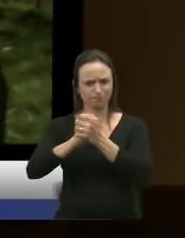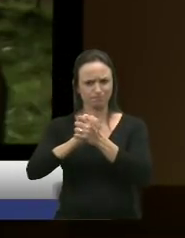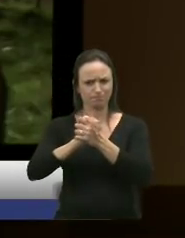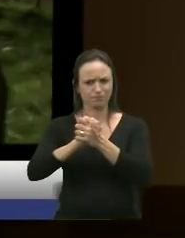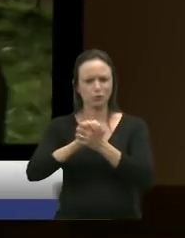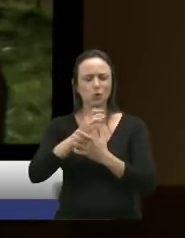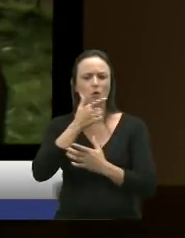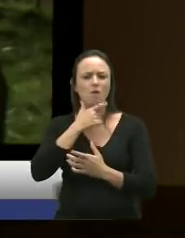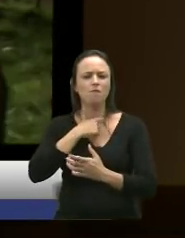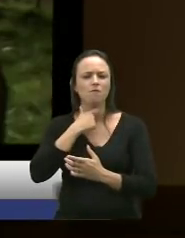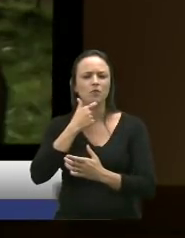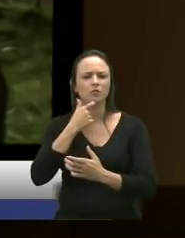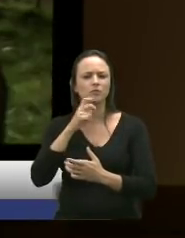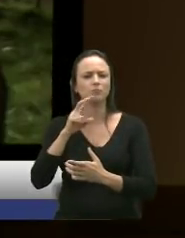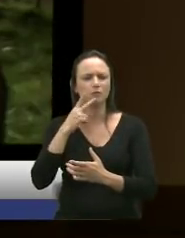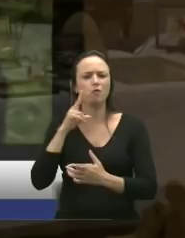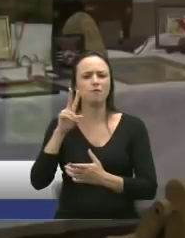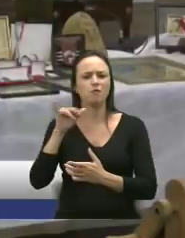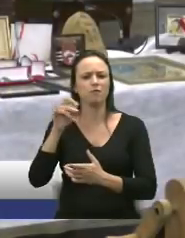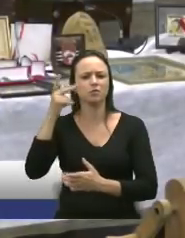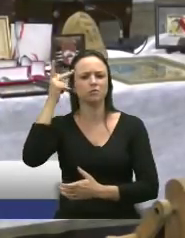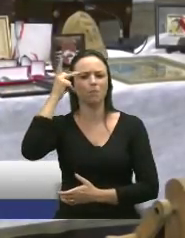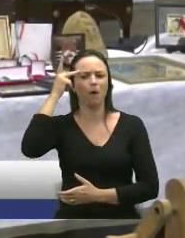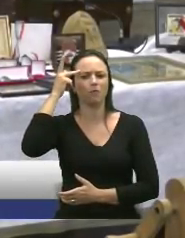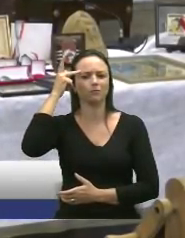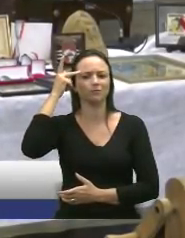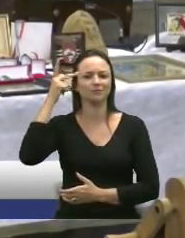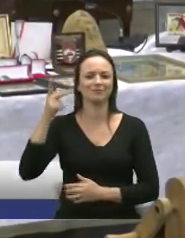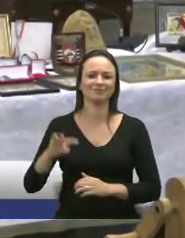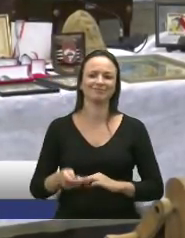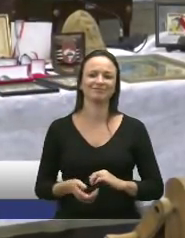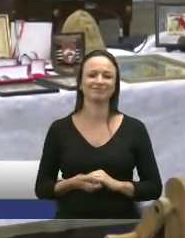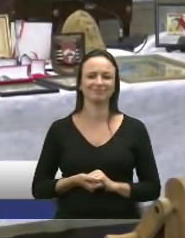voz cansada, viva São Paulo!